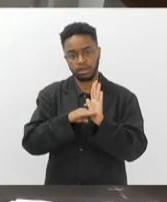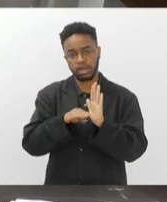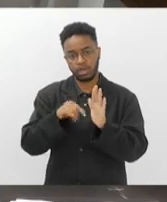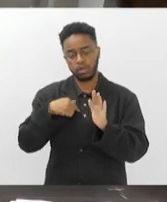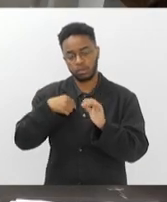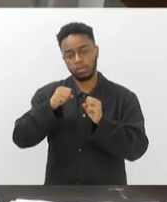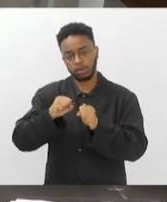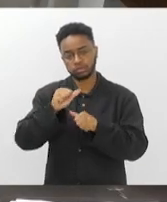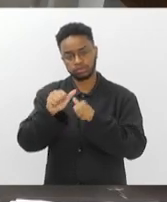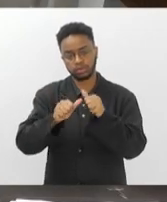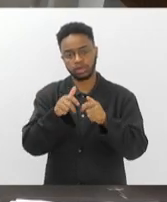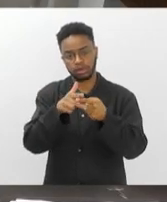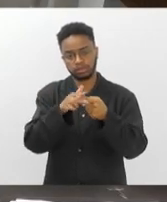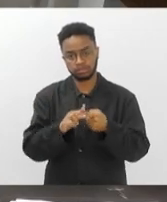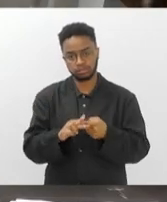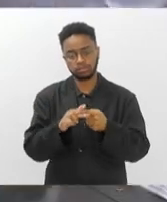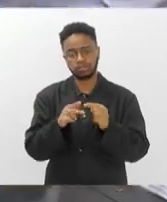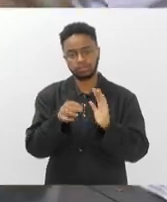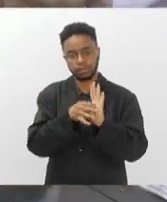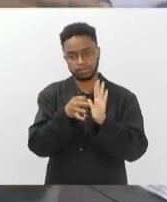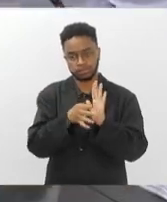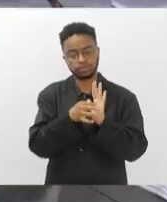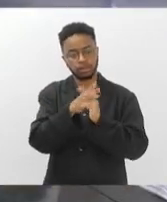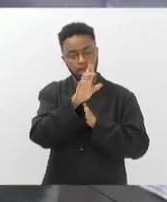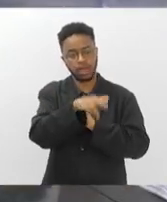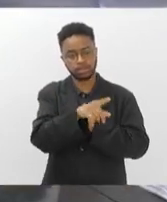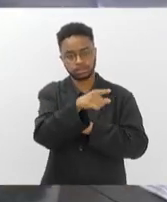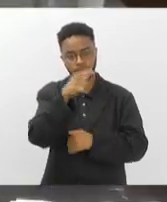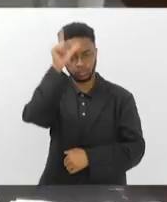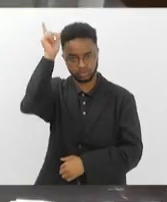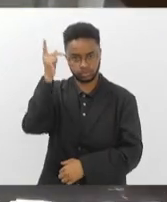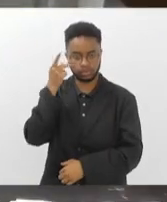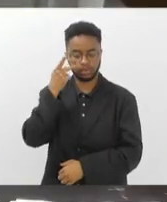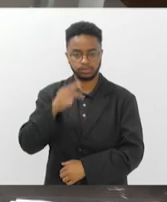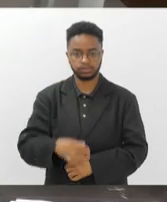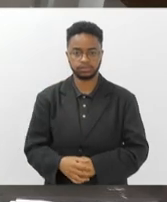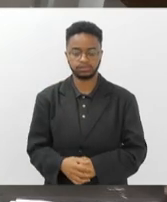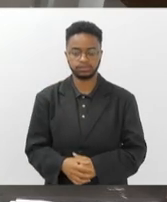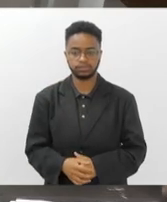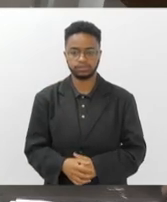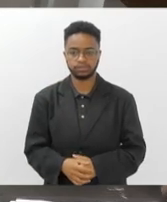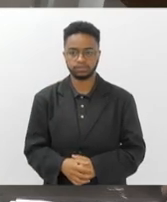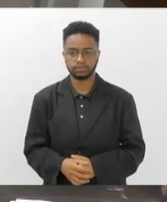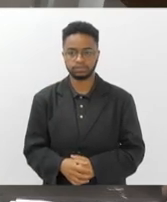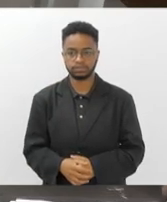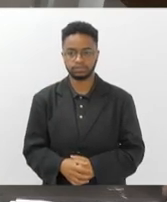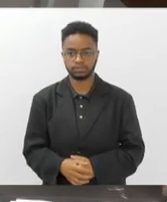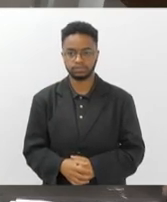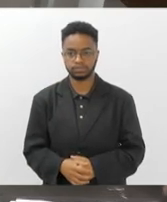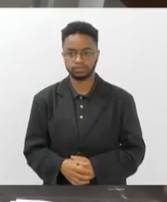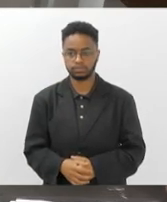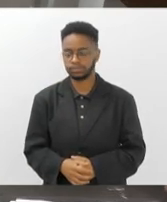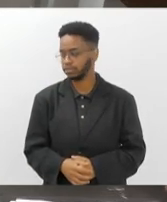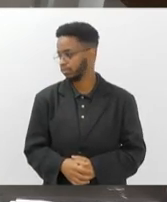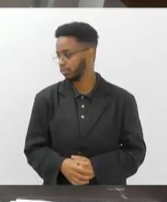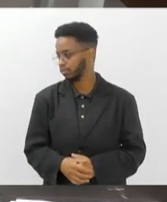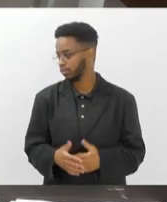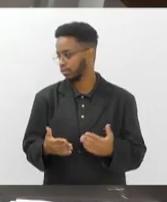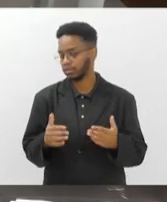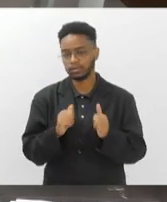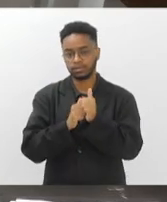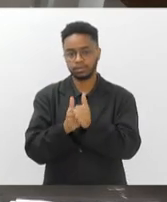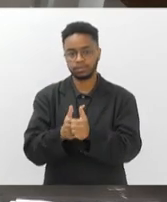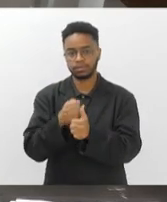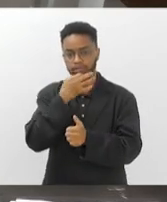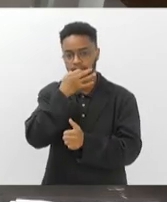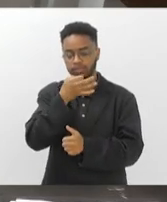não. Tem razão, Luiz Paulo. Chamando então os trabalhos à ordem. Então, acato a sugestão do deputado Rodrigo Amorim. Novo